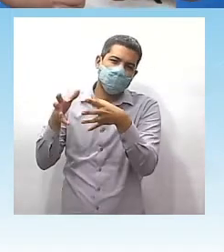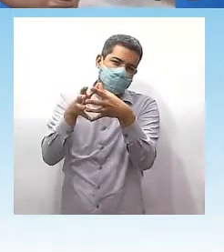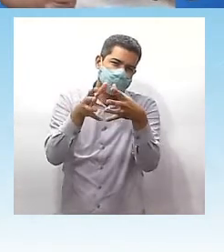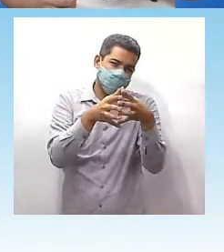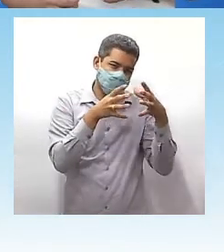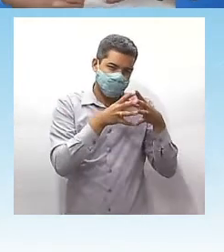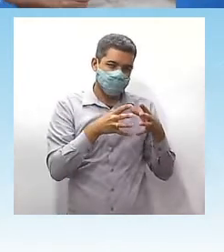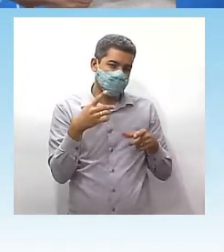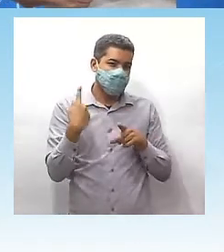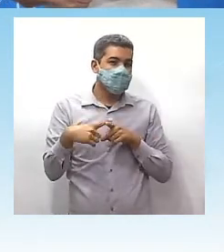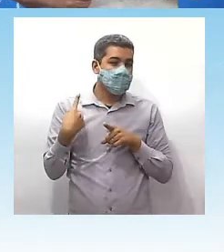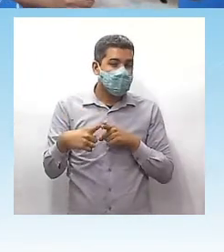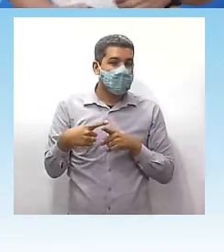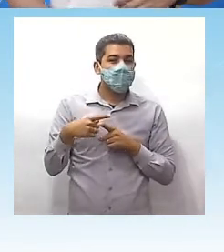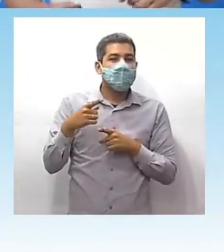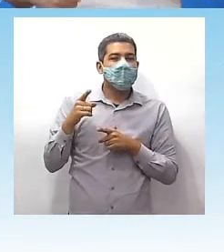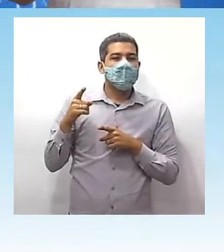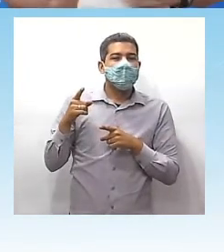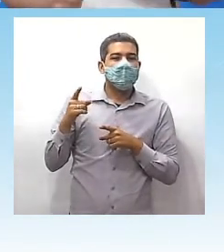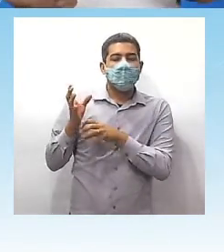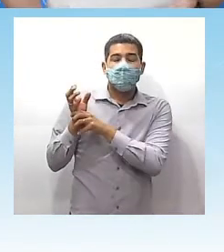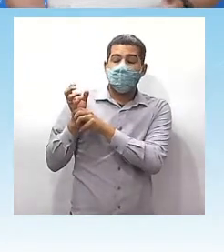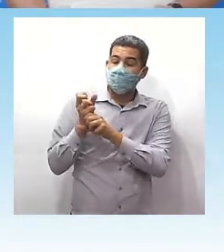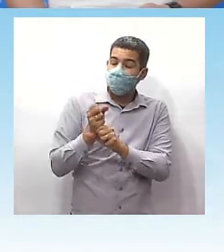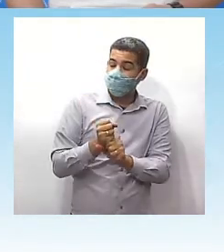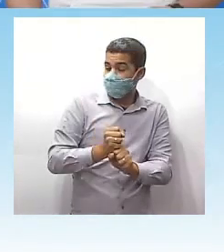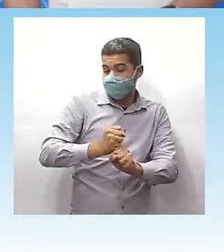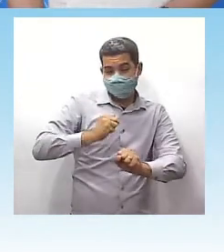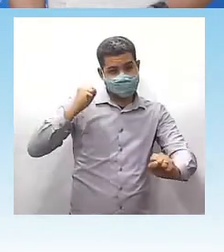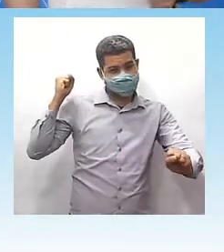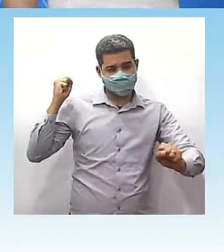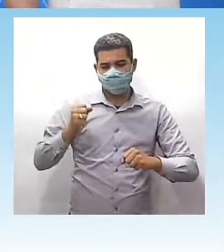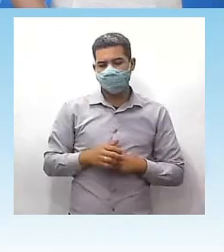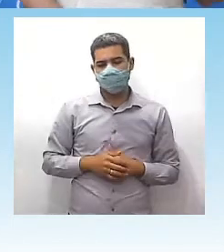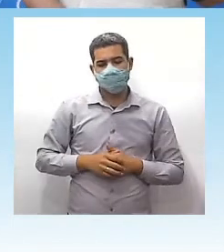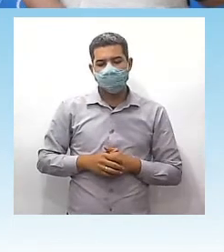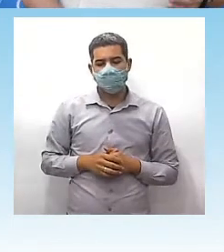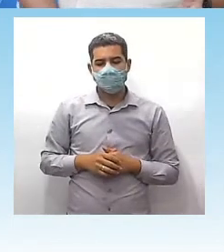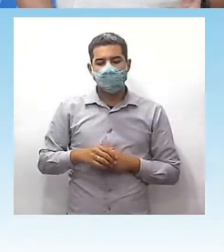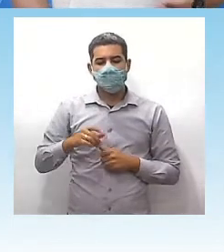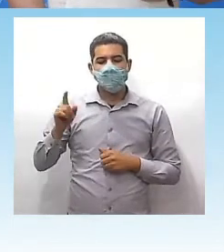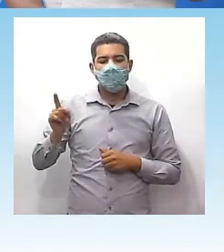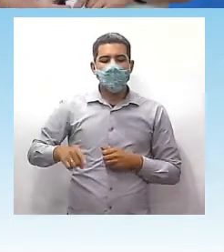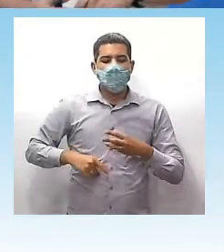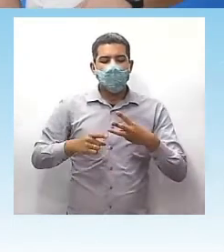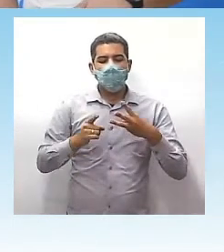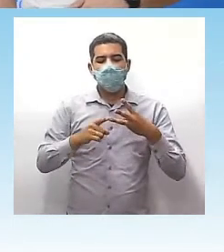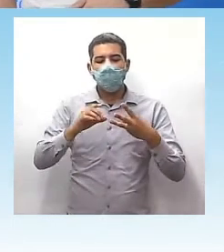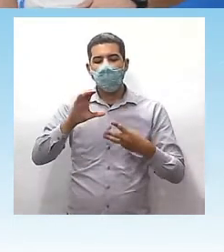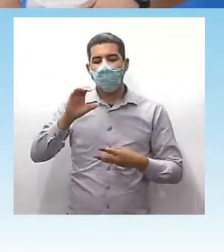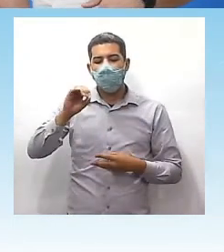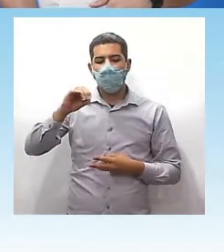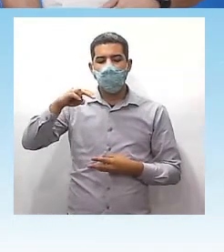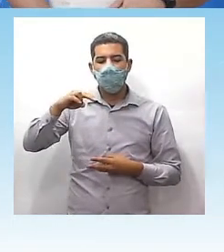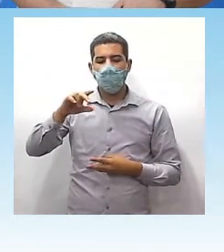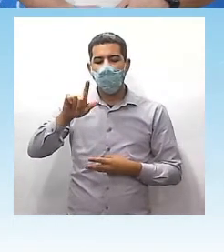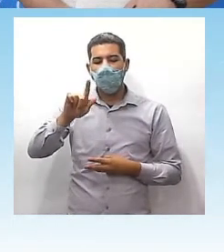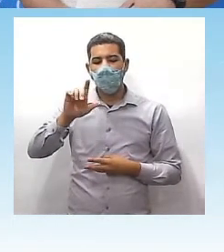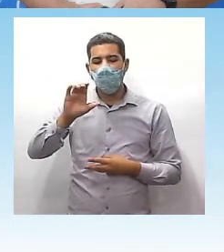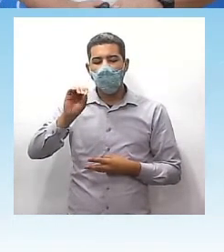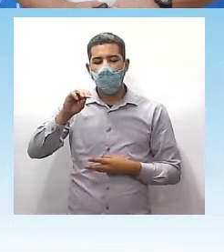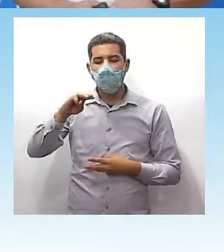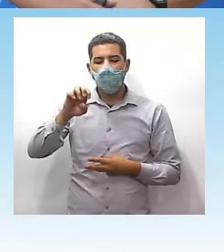menor, porque o quantitativo é muito grande, tá? O conglomerado, a pesquisa eleitoral. Vocês